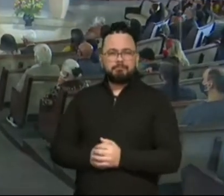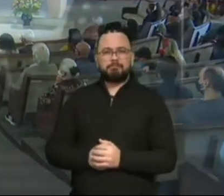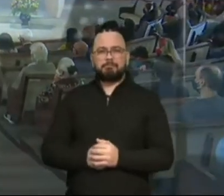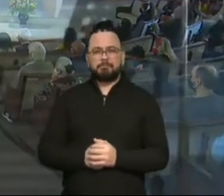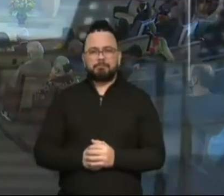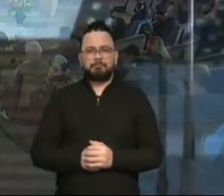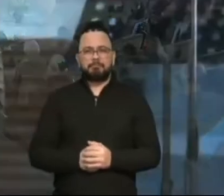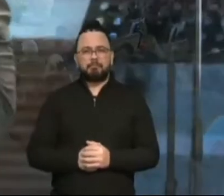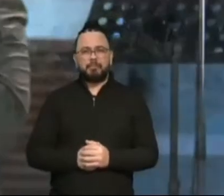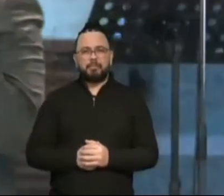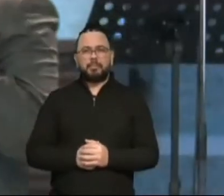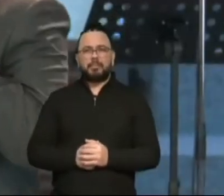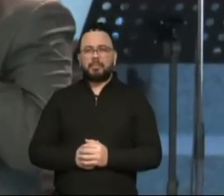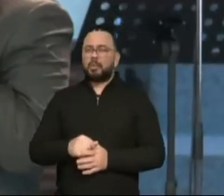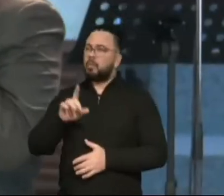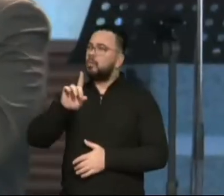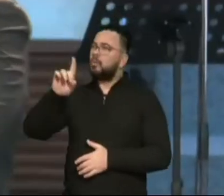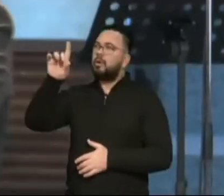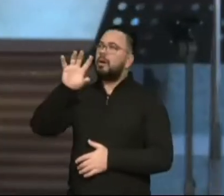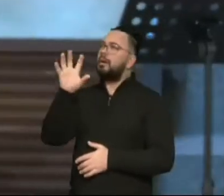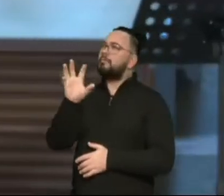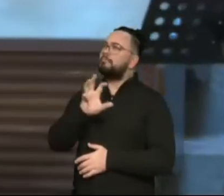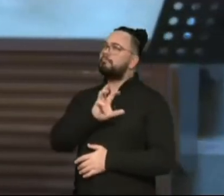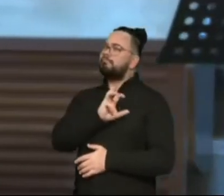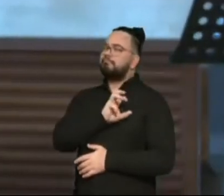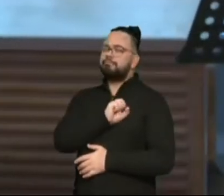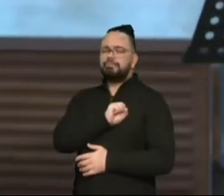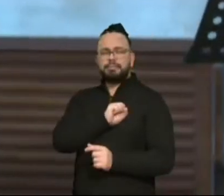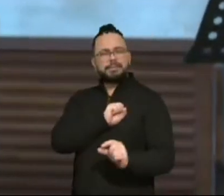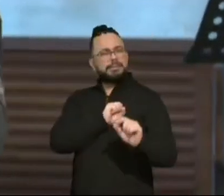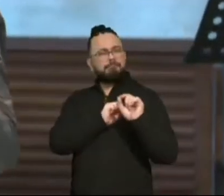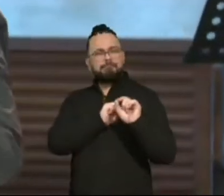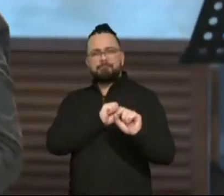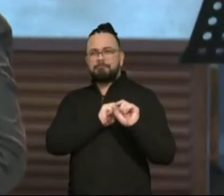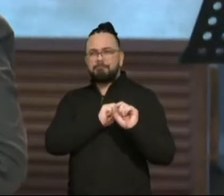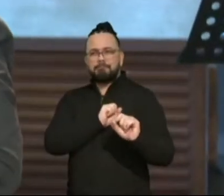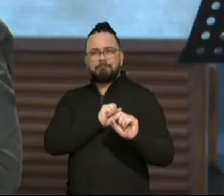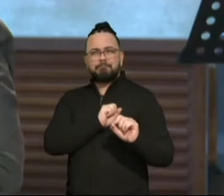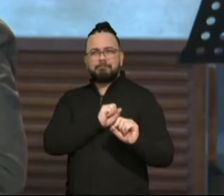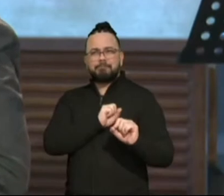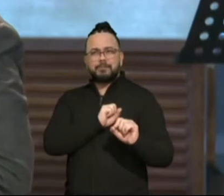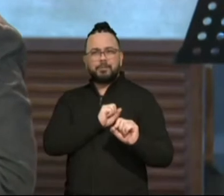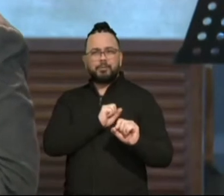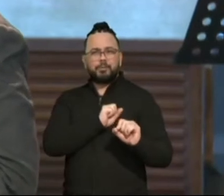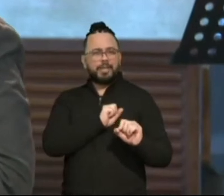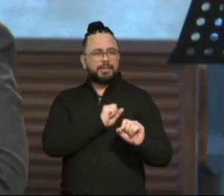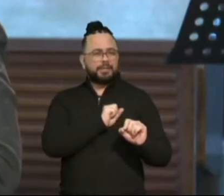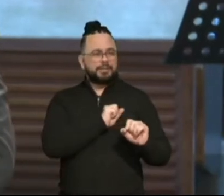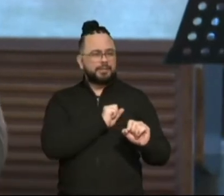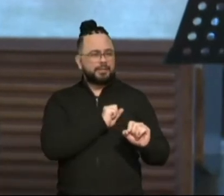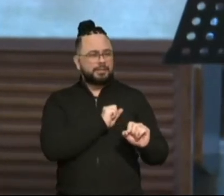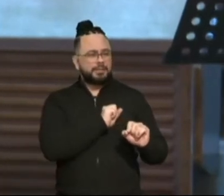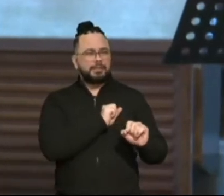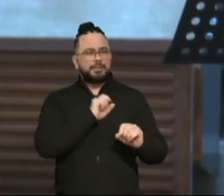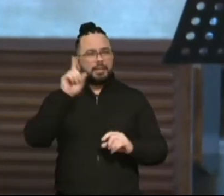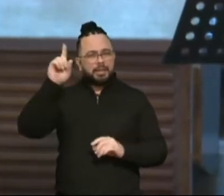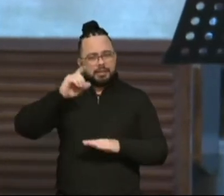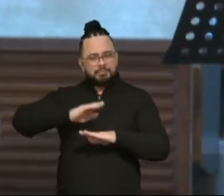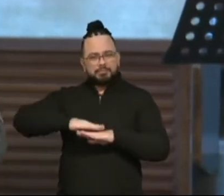Que amor é esse que nos prometeu voltar